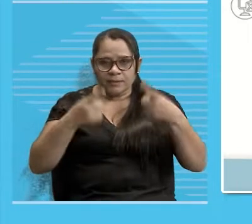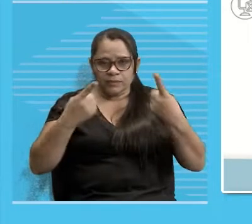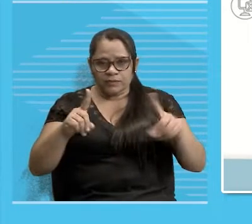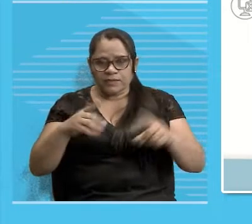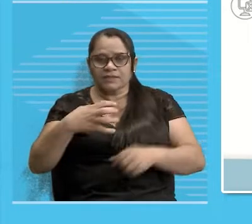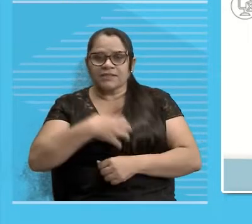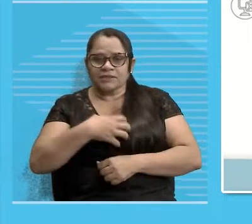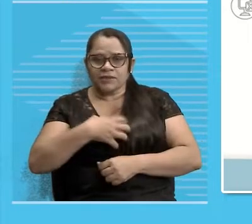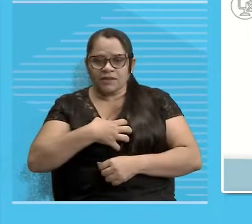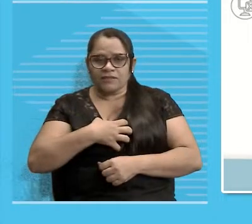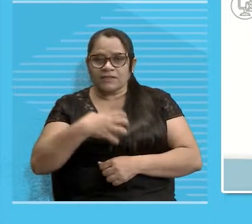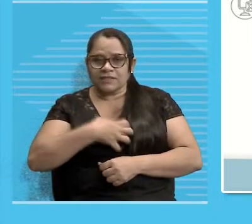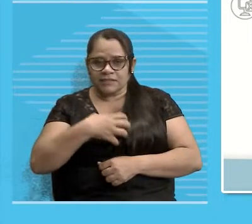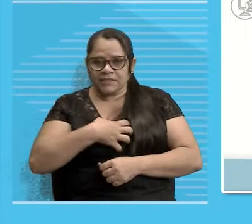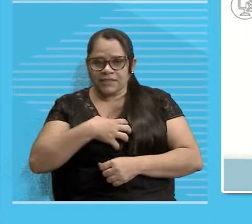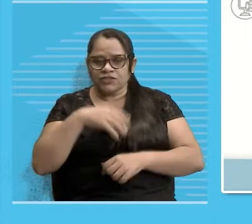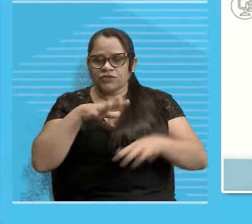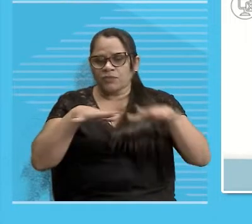movimento.